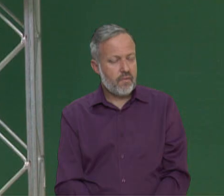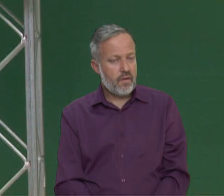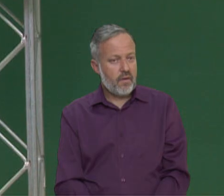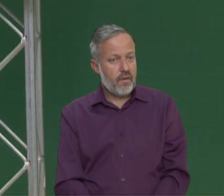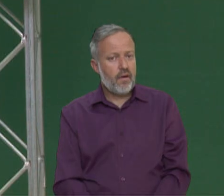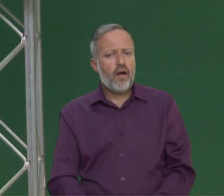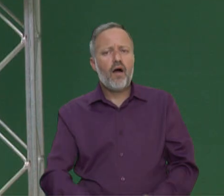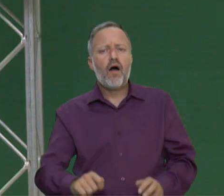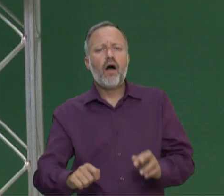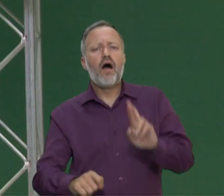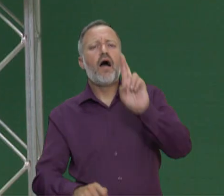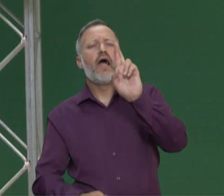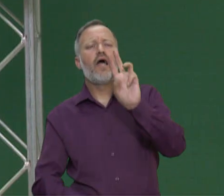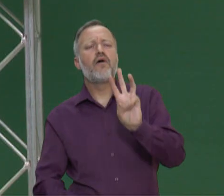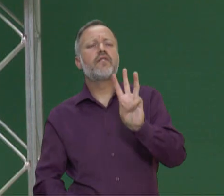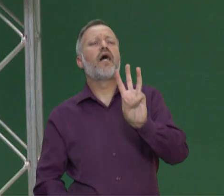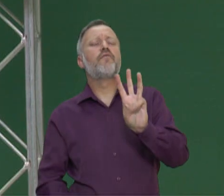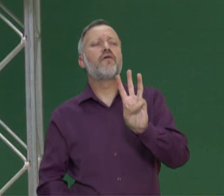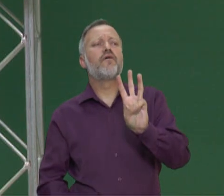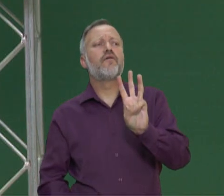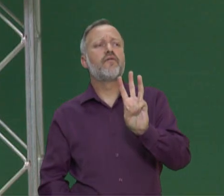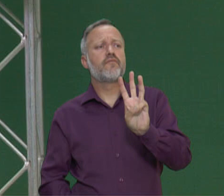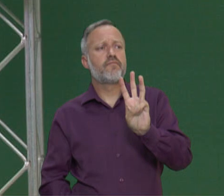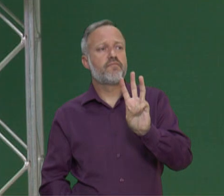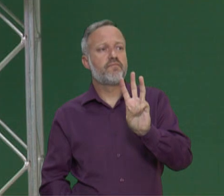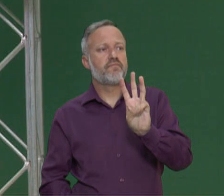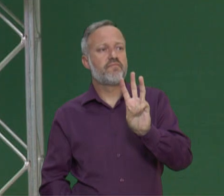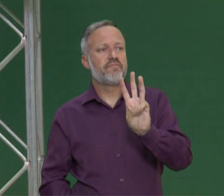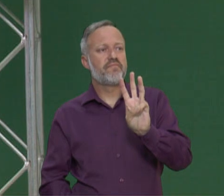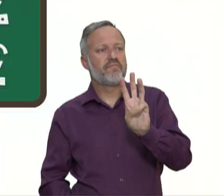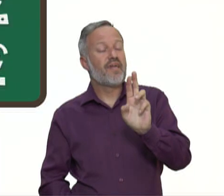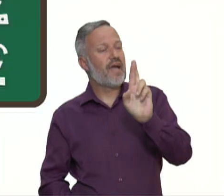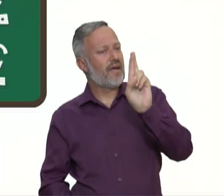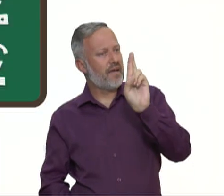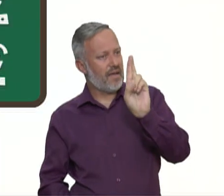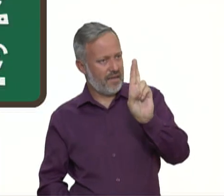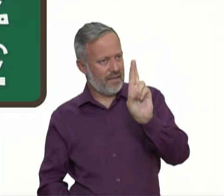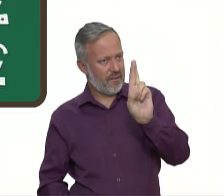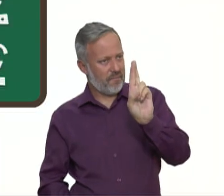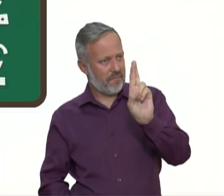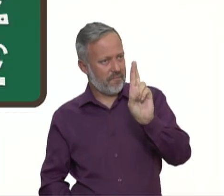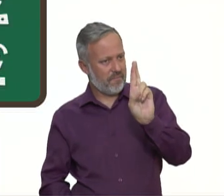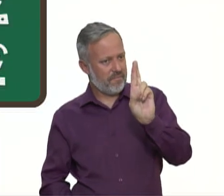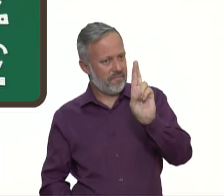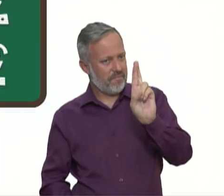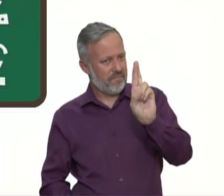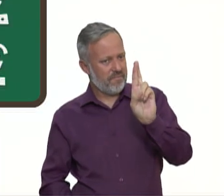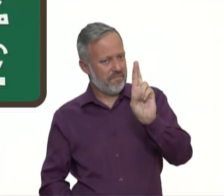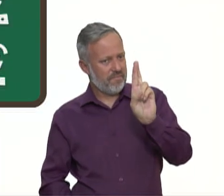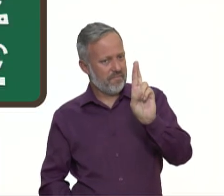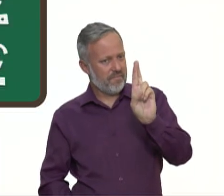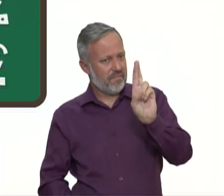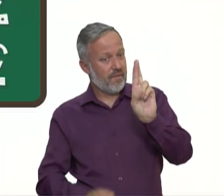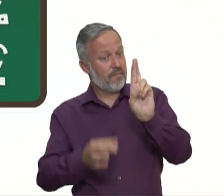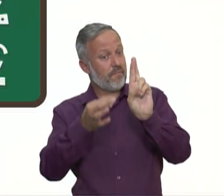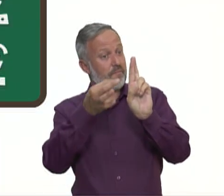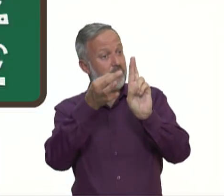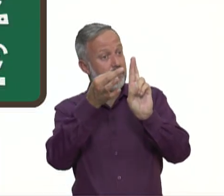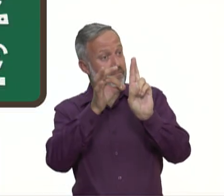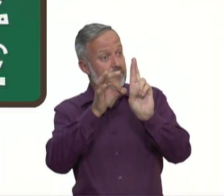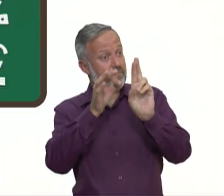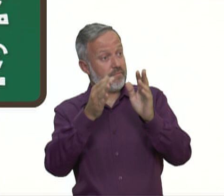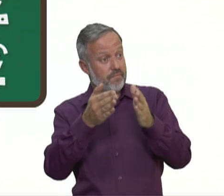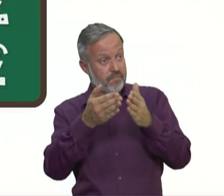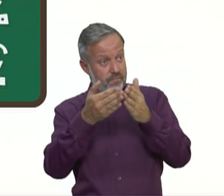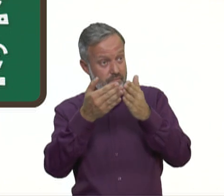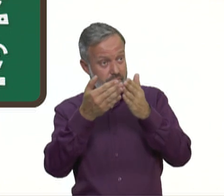Certa ou errada? Vamos ver o que você colocou? A questão está correta. Então, quando